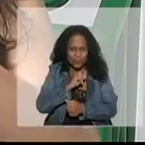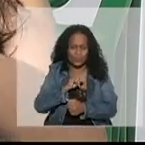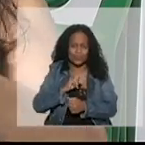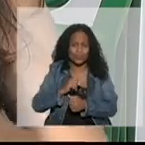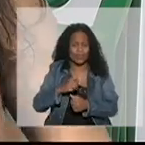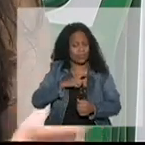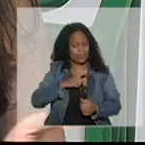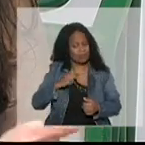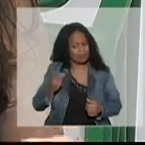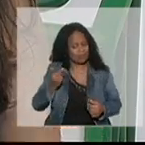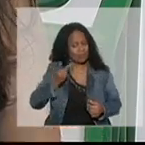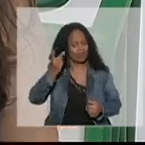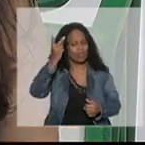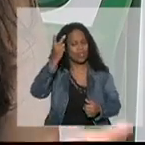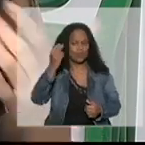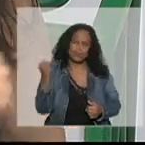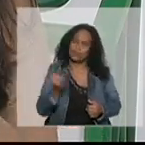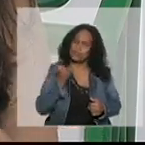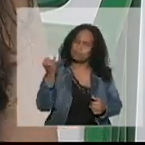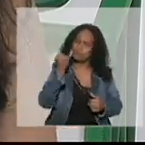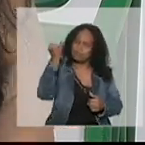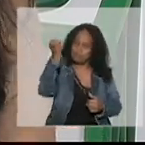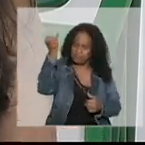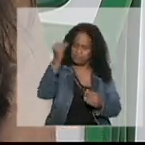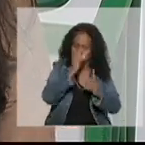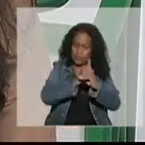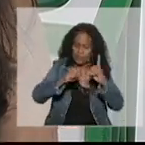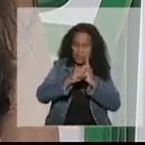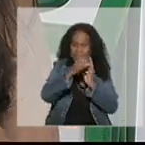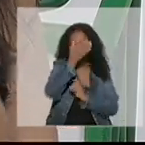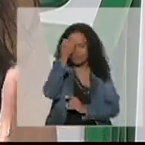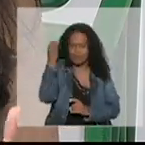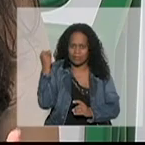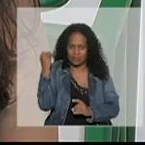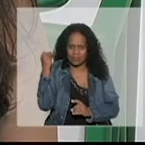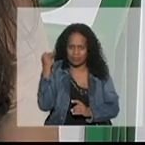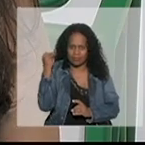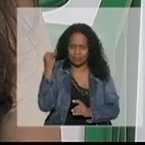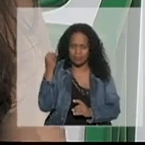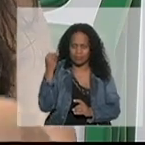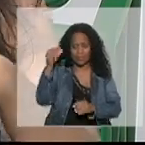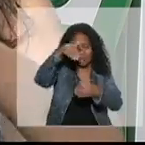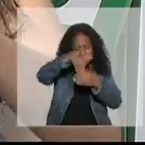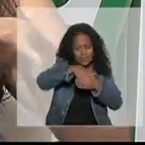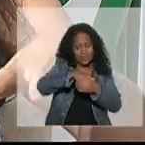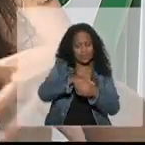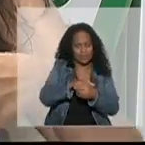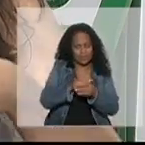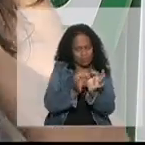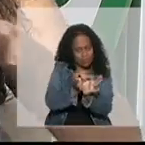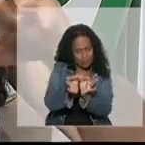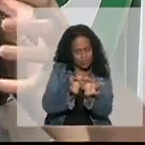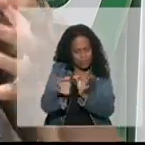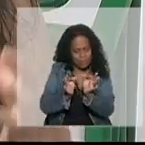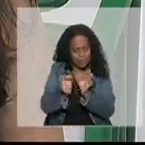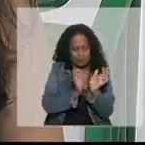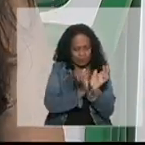traça muitos valores essenciais que a gente, enquanto sociedade, está esquecendo. Eu acho que eles, dentro